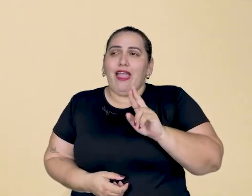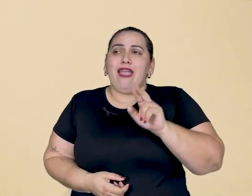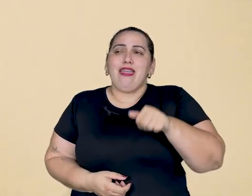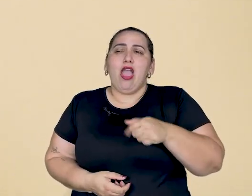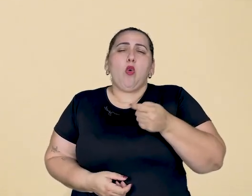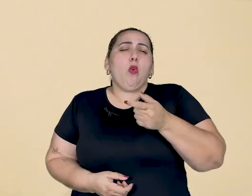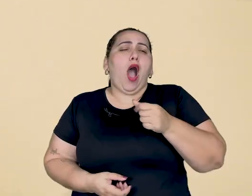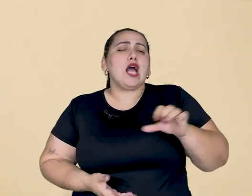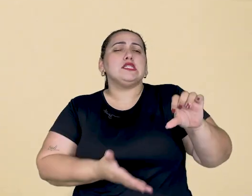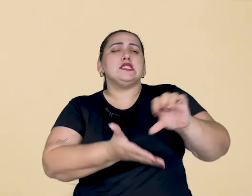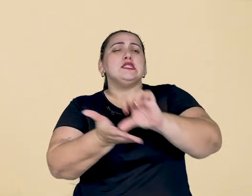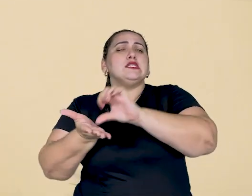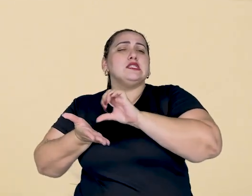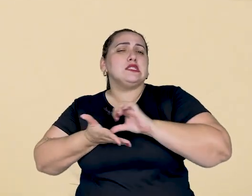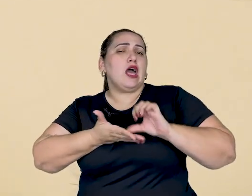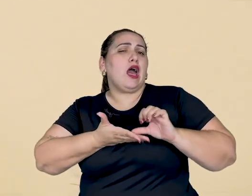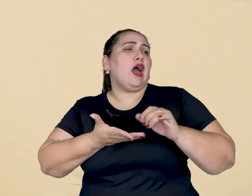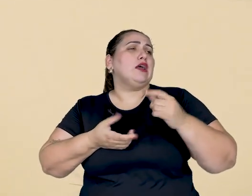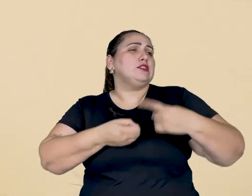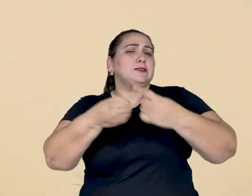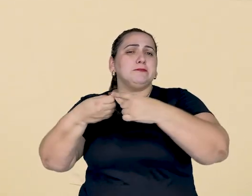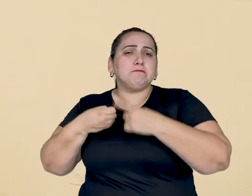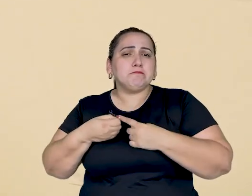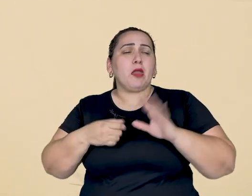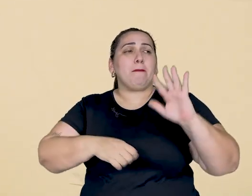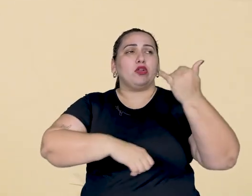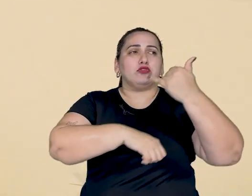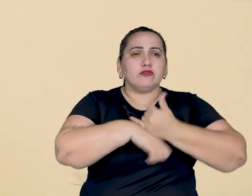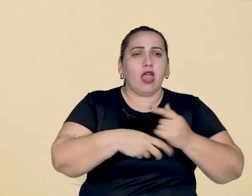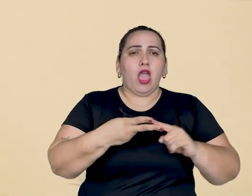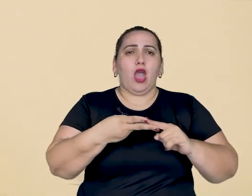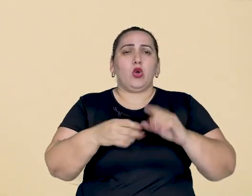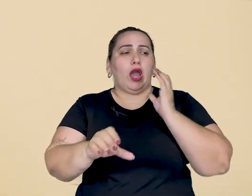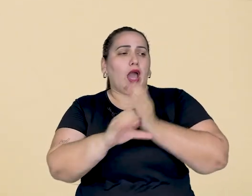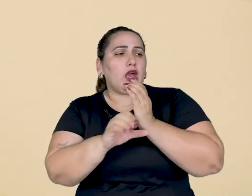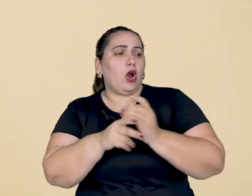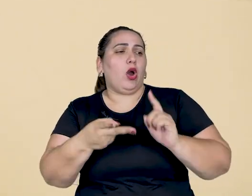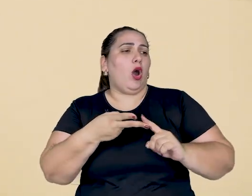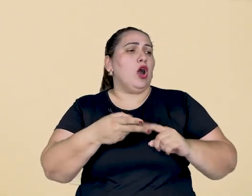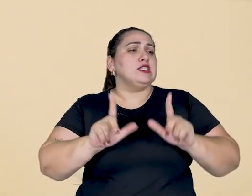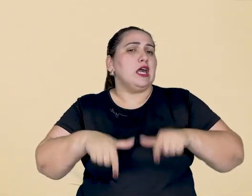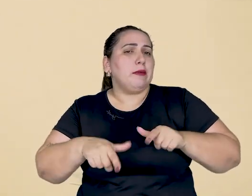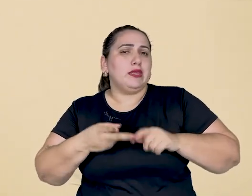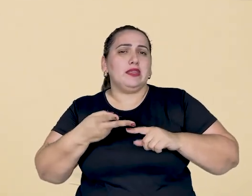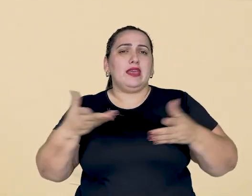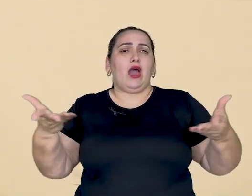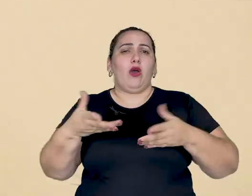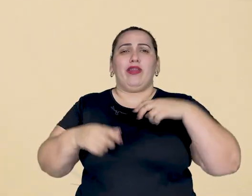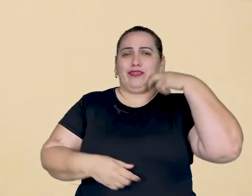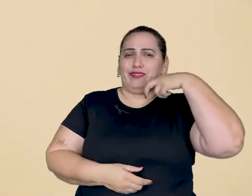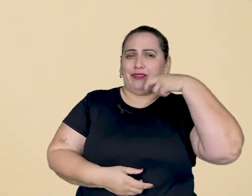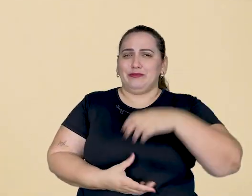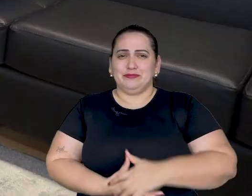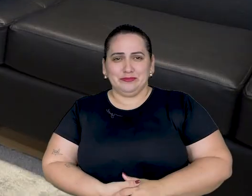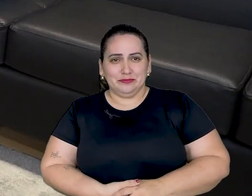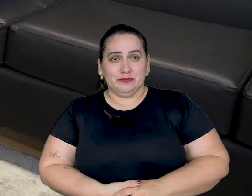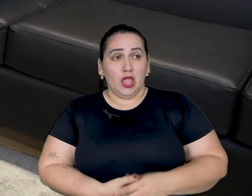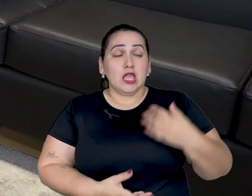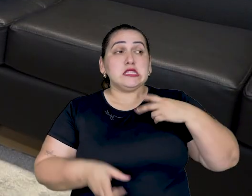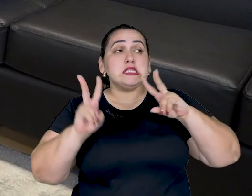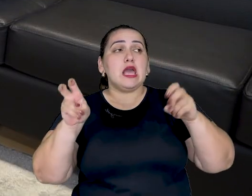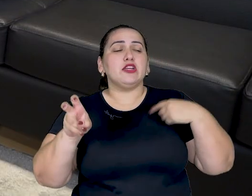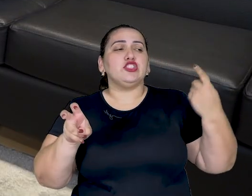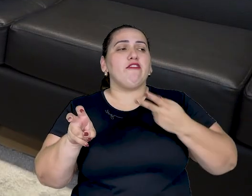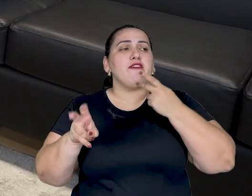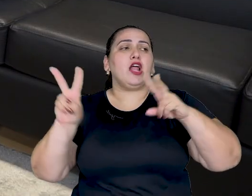e aí no Rio Grande do Norte eu já fui em quase todas as cidades, em Pau dos Ferros, Caicó, Ceará-Mirim e agora Natal. E